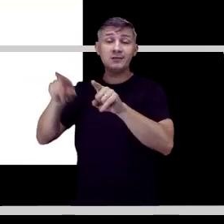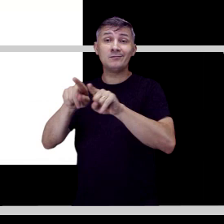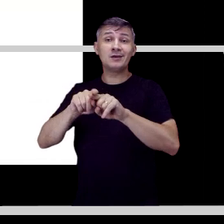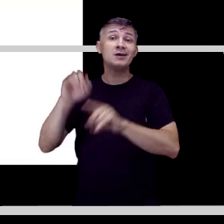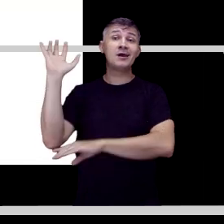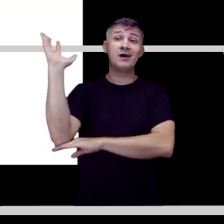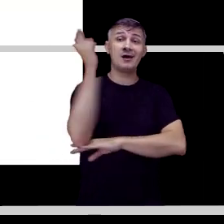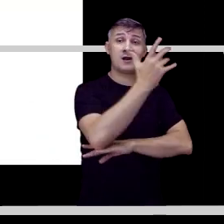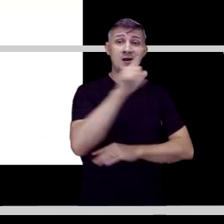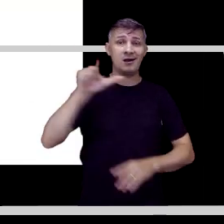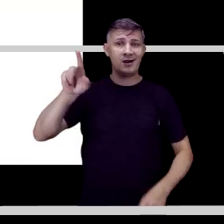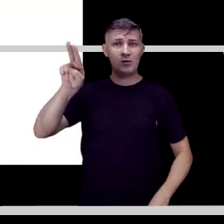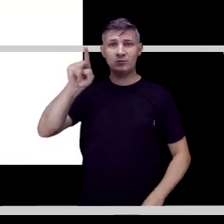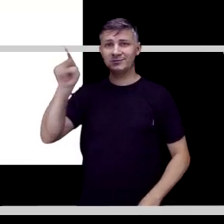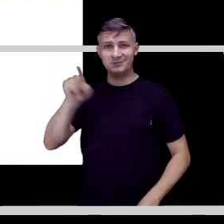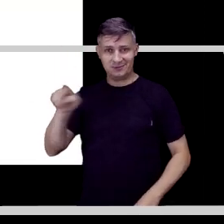Luz.